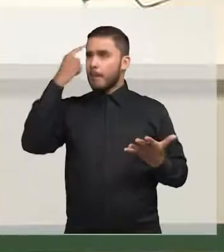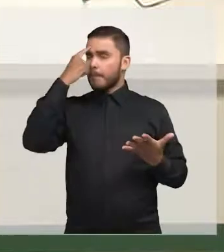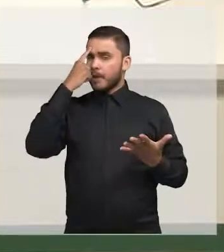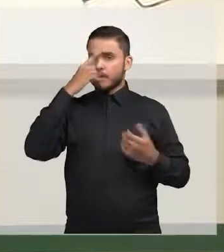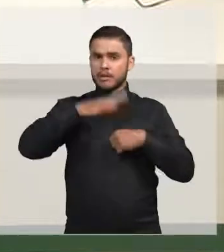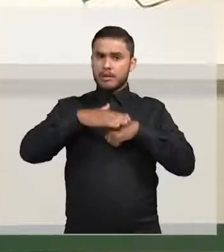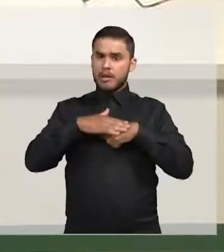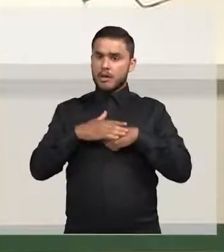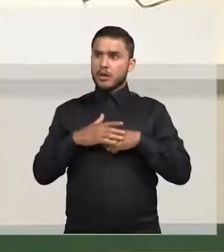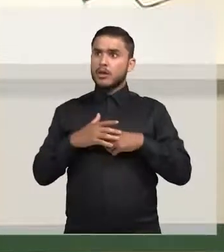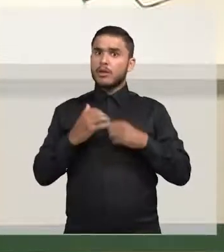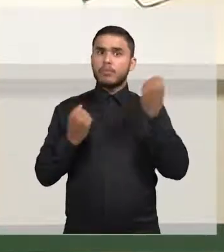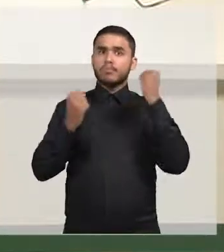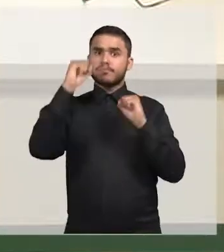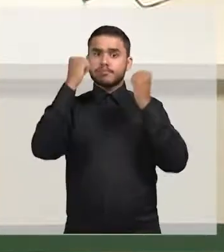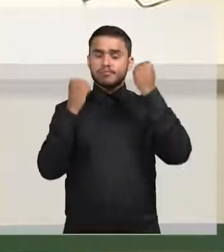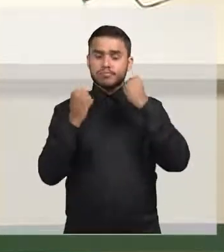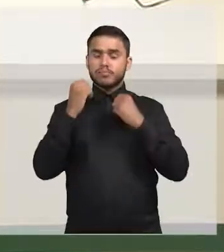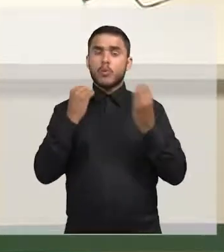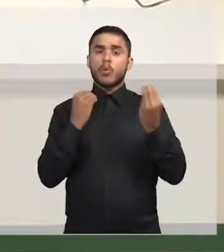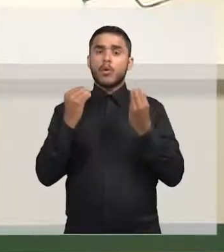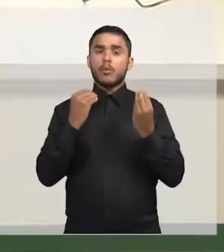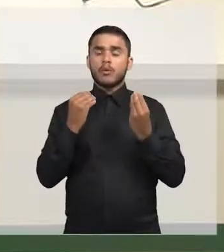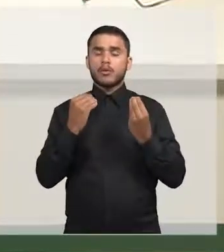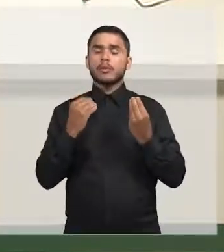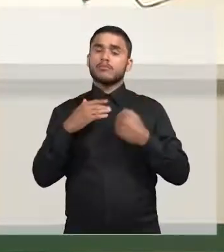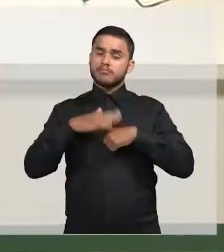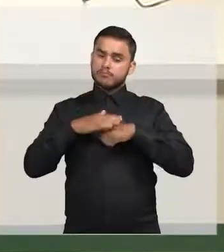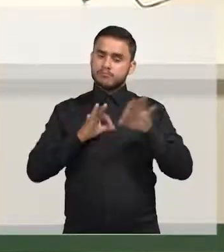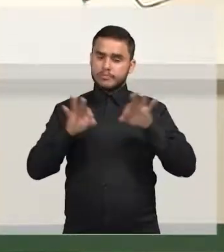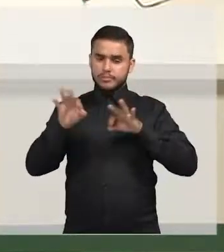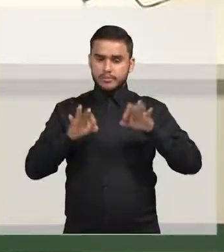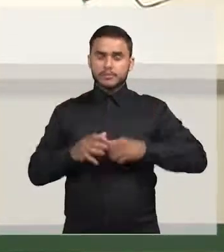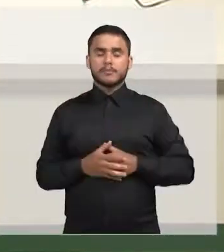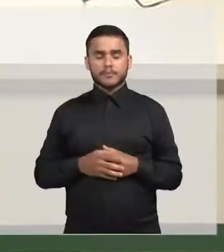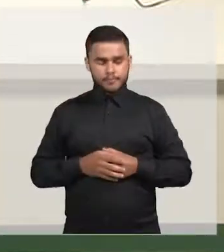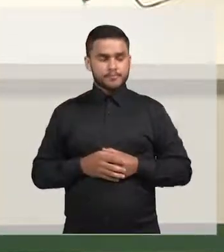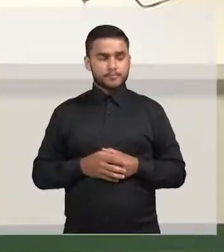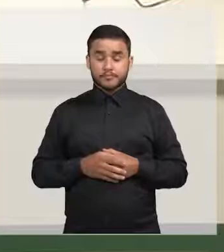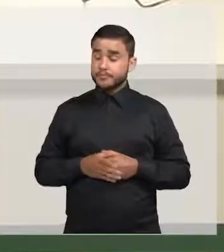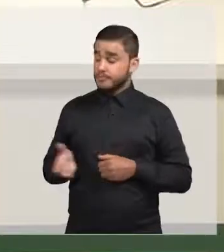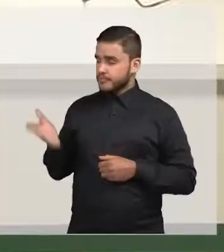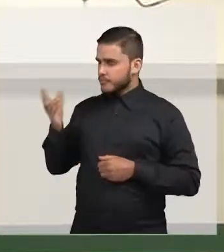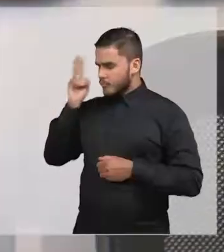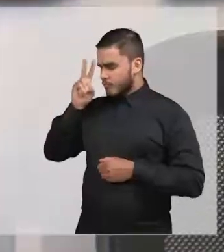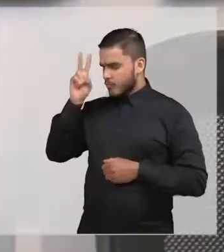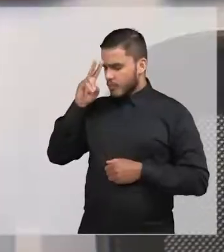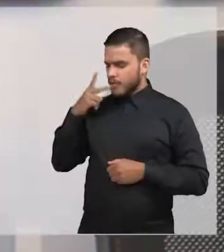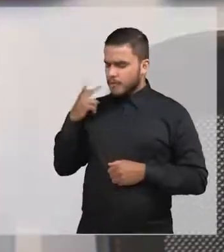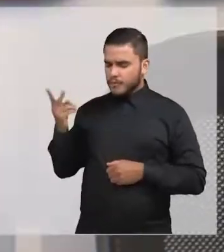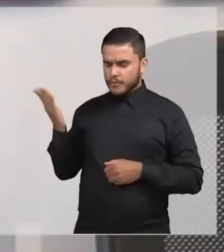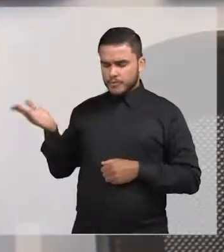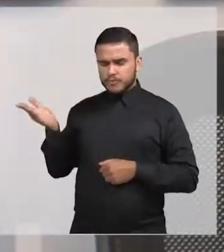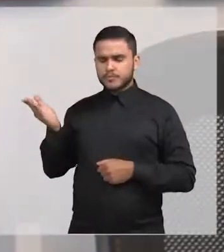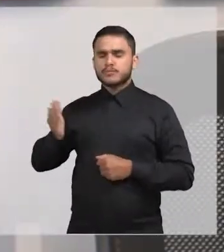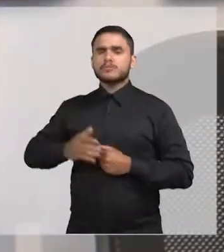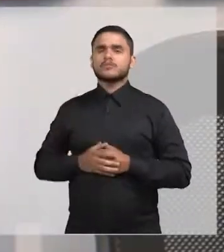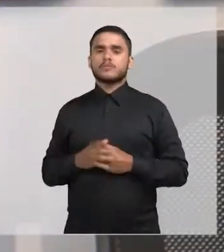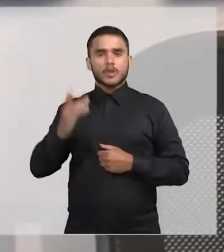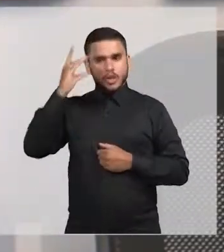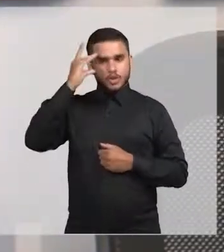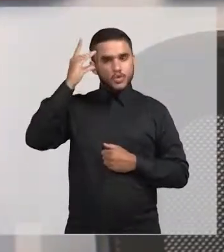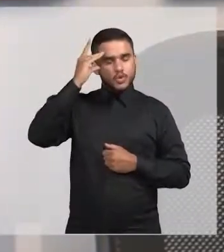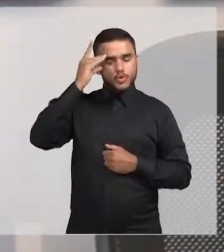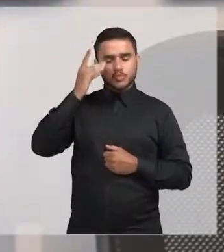ficou com ele. É interessante o que o Carlos está dizendo. O Brasil fez uma opção, por exemplo, nos governos